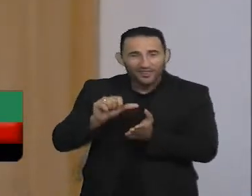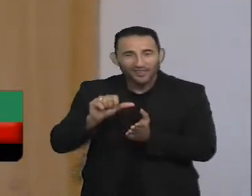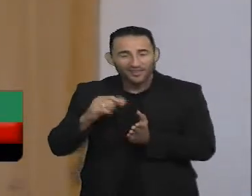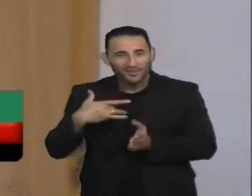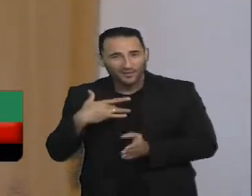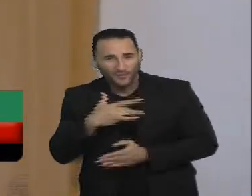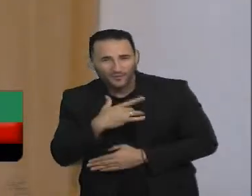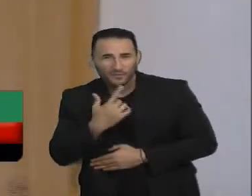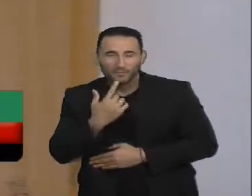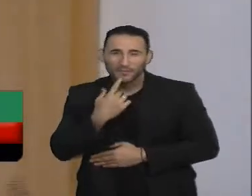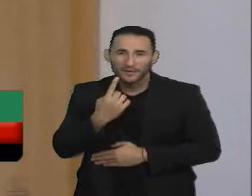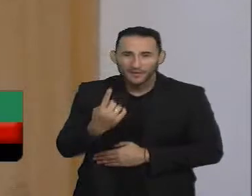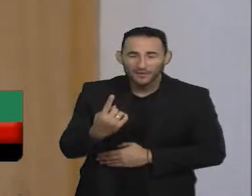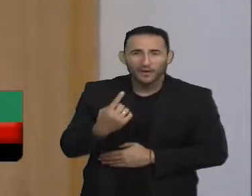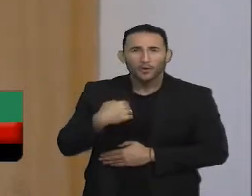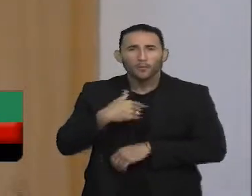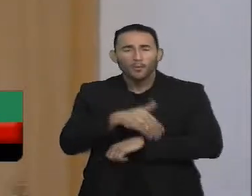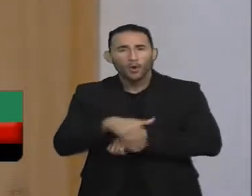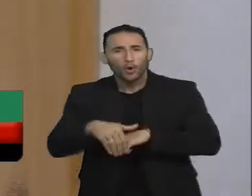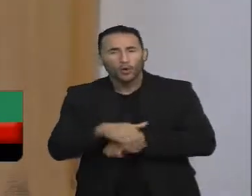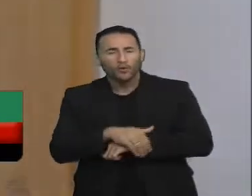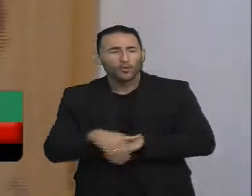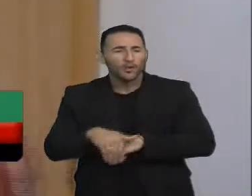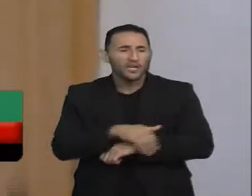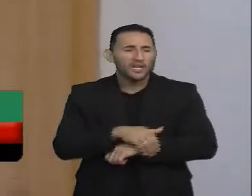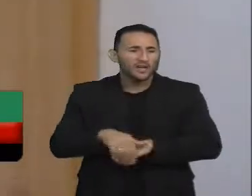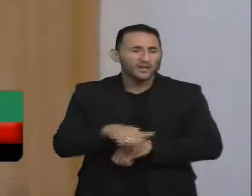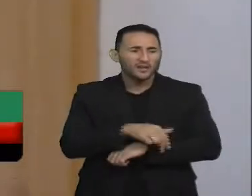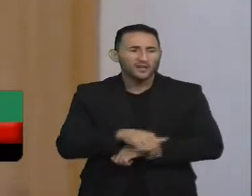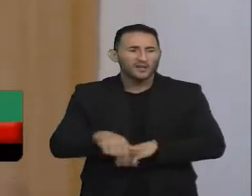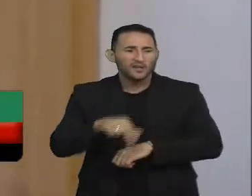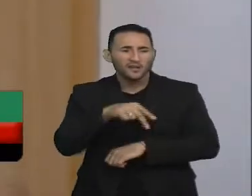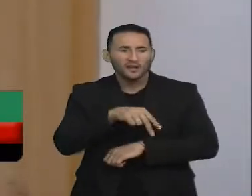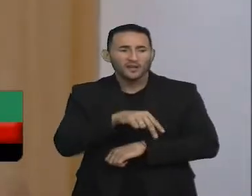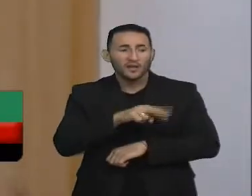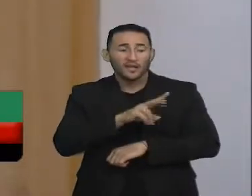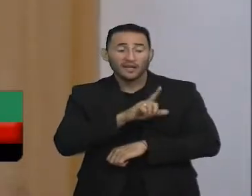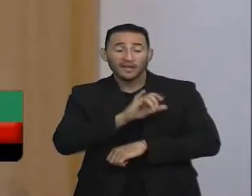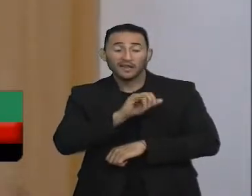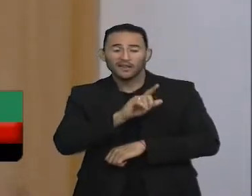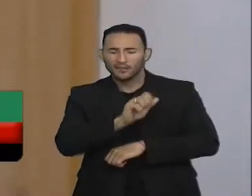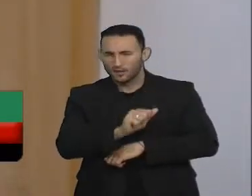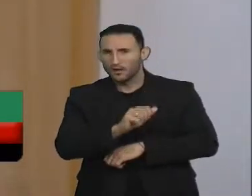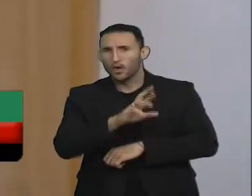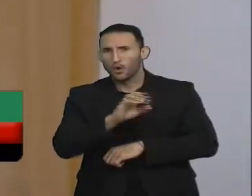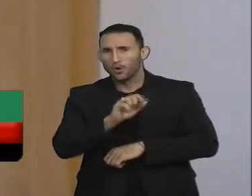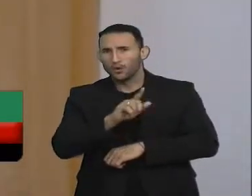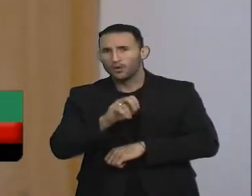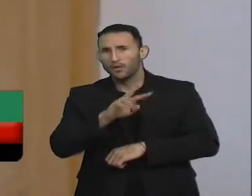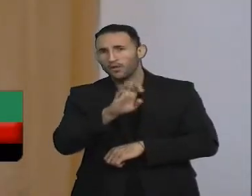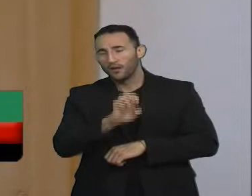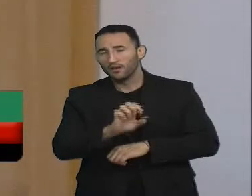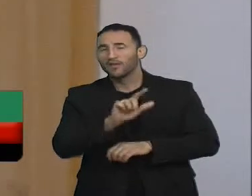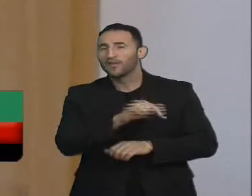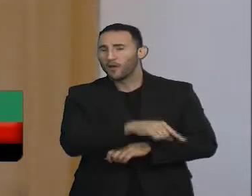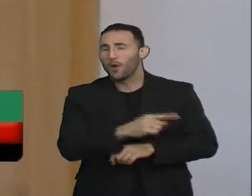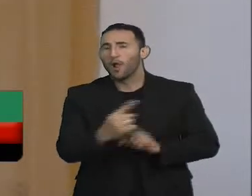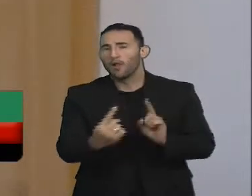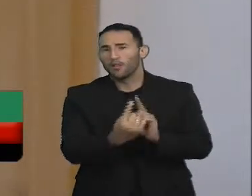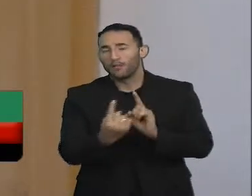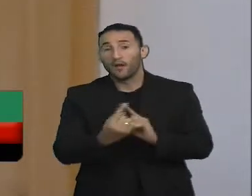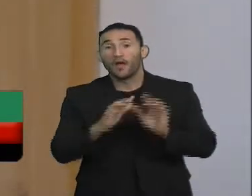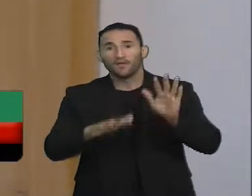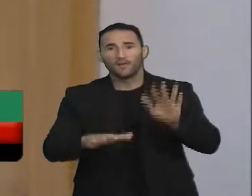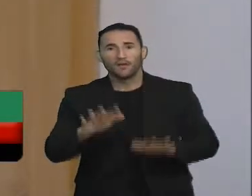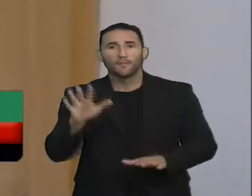eu moro, que eu sou morador ali na rua Nina Rodrigues. Dois passinhos eu estou lá, né? De vez em quando eu chego na madrugada ali, tomar uma injeção,